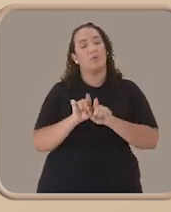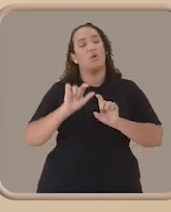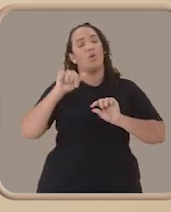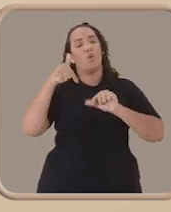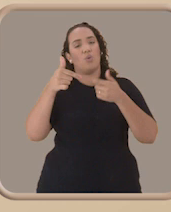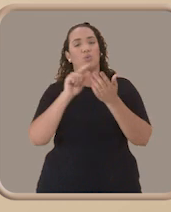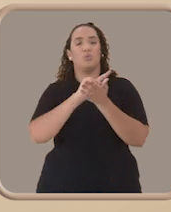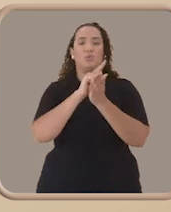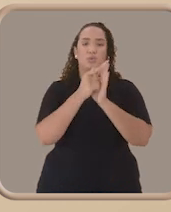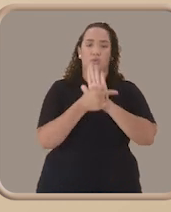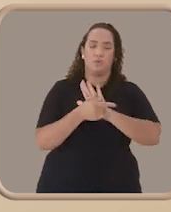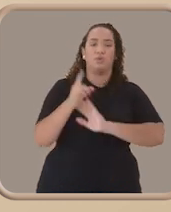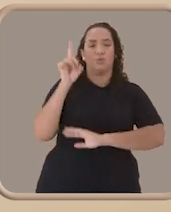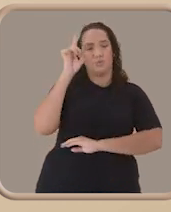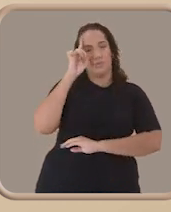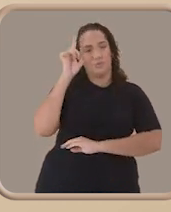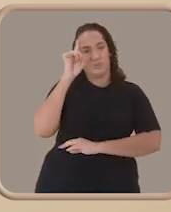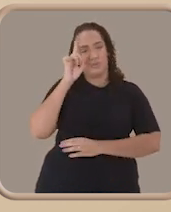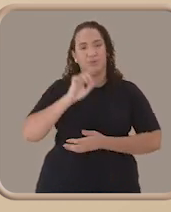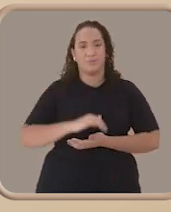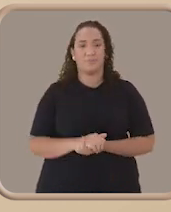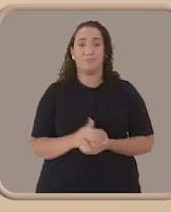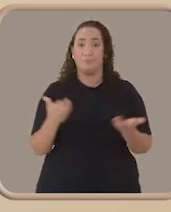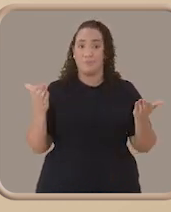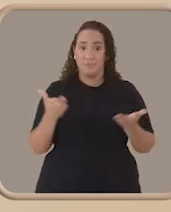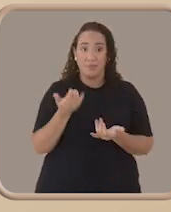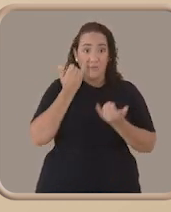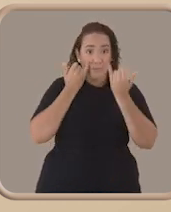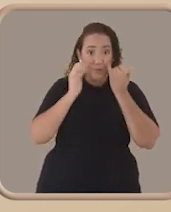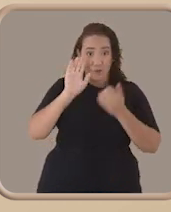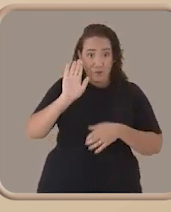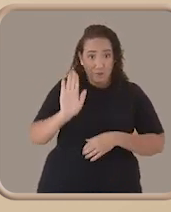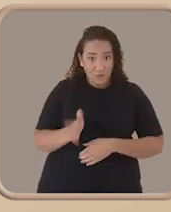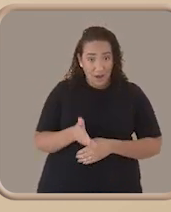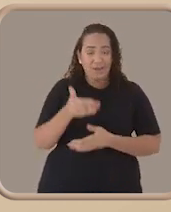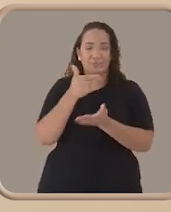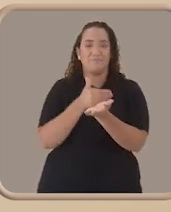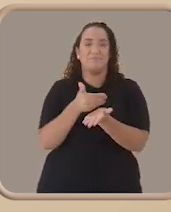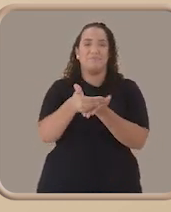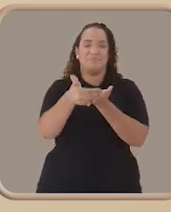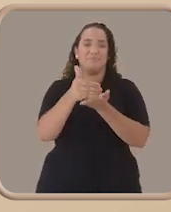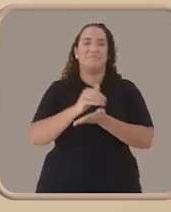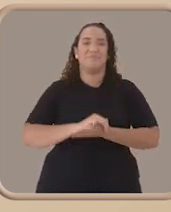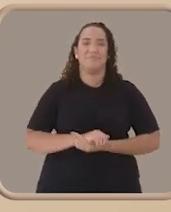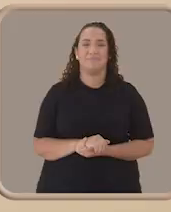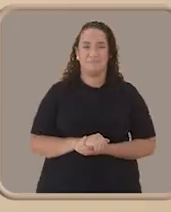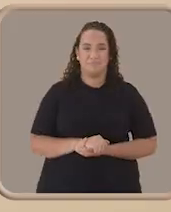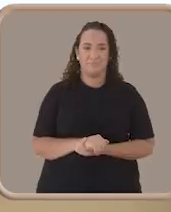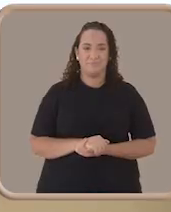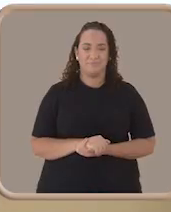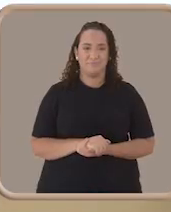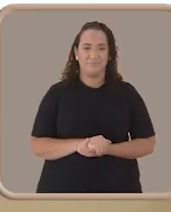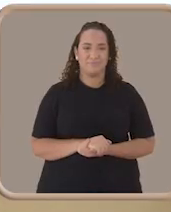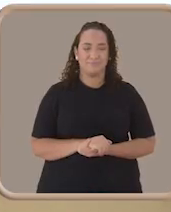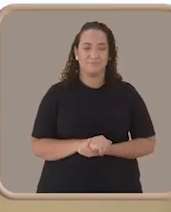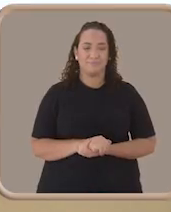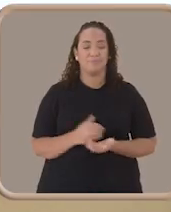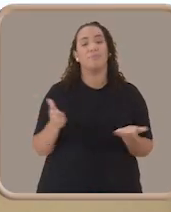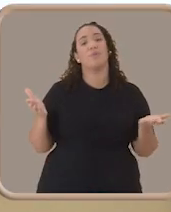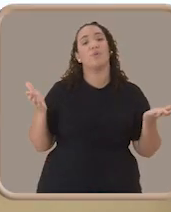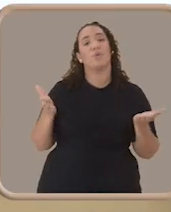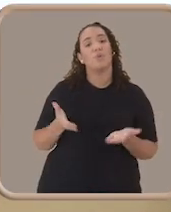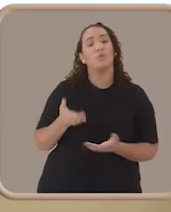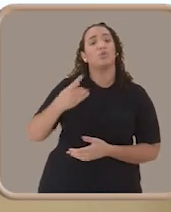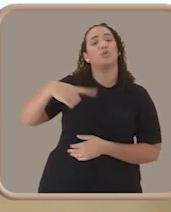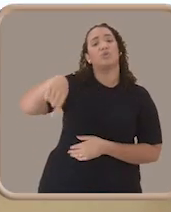vida cotidiana. Agora que eu já passei as informações, vamos começar? Hoje em dia,